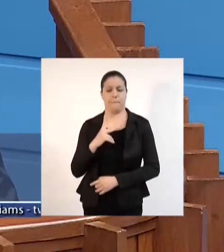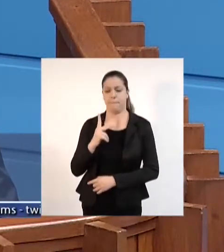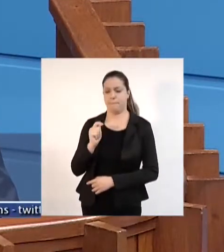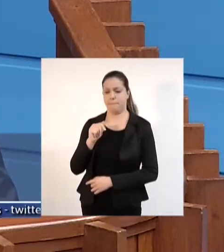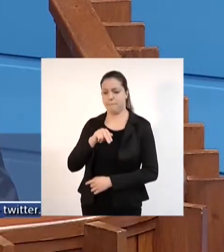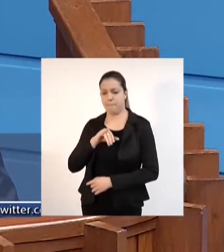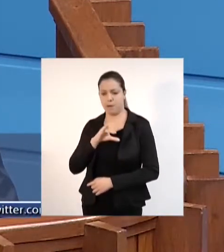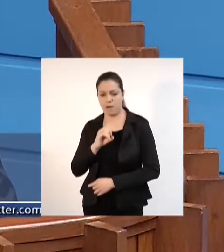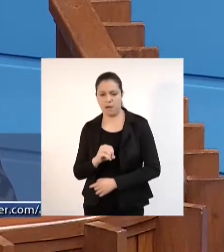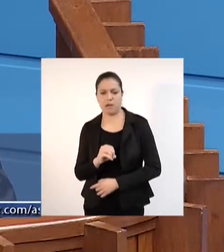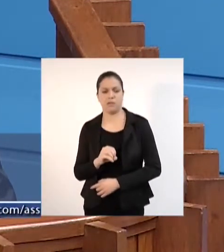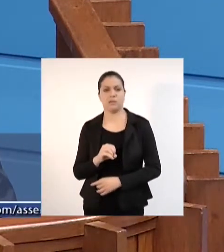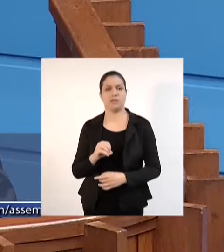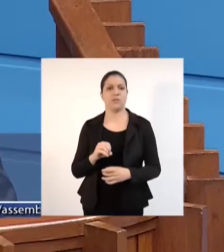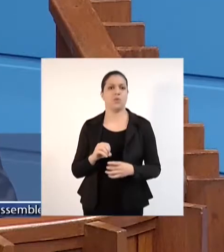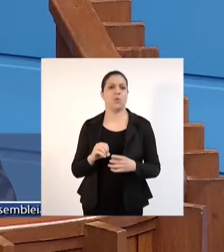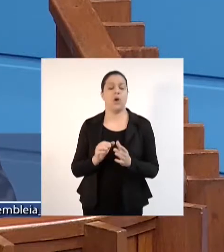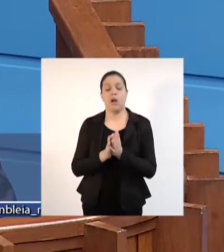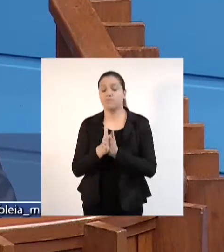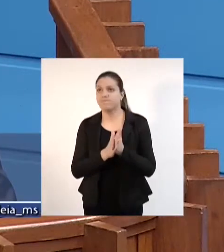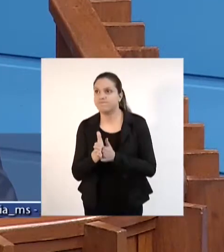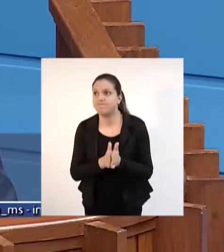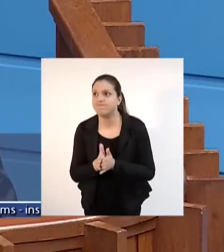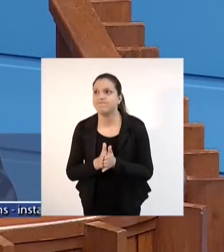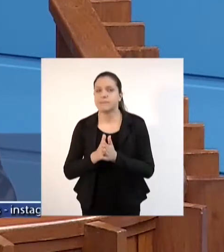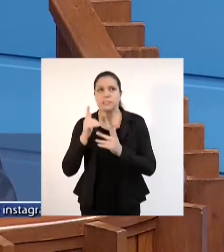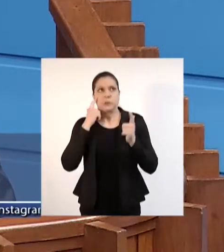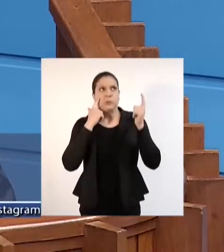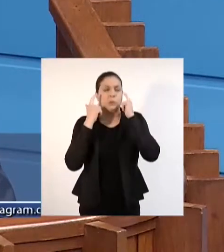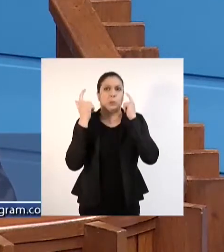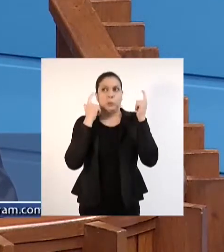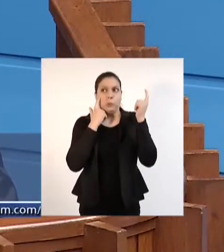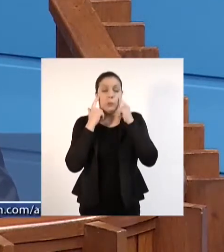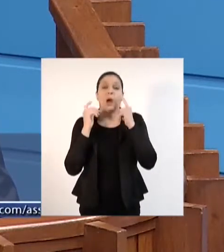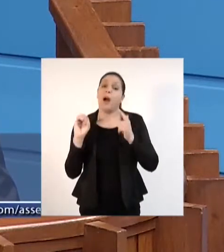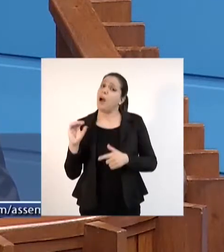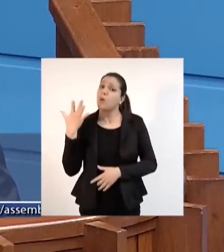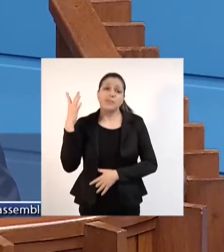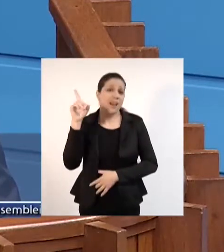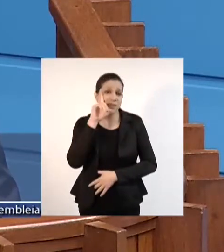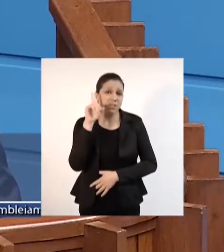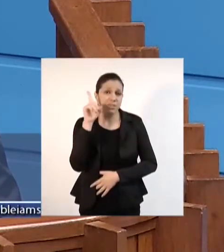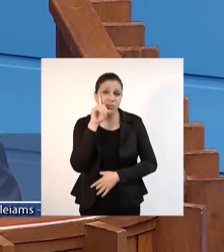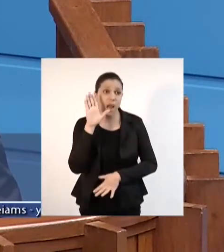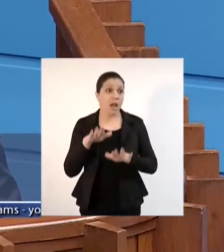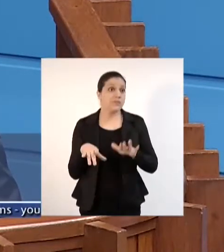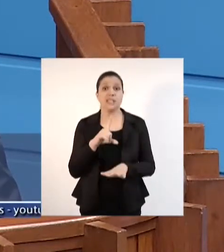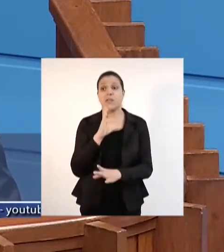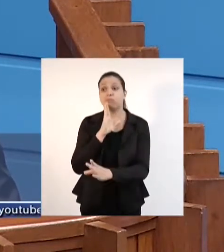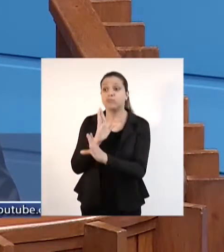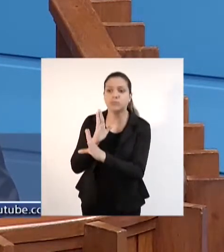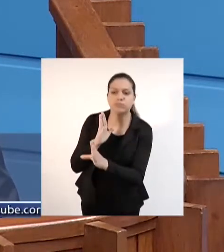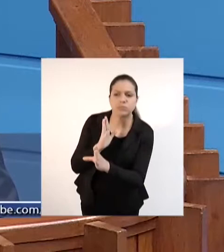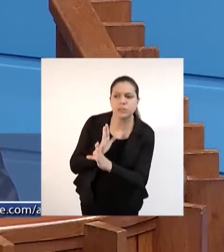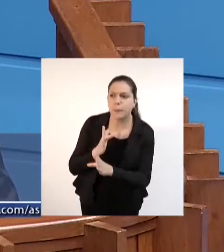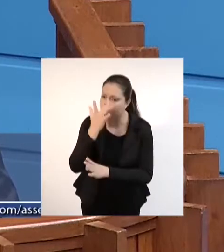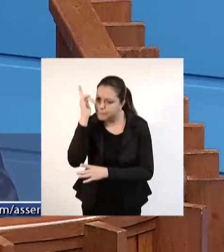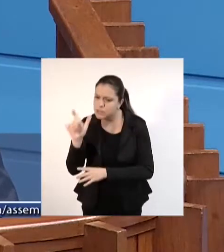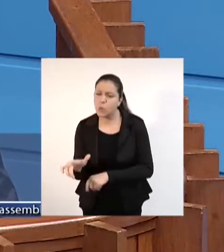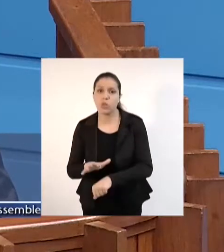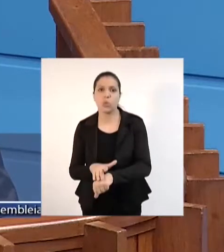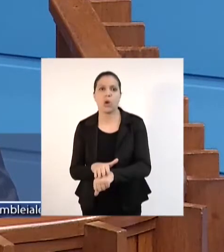ansiedade, depressão, são casos que ocorrem no dia a dia e que muitas vezes não são identificados.